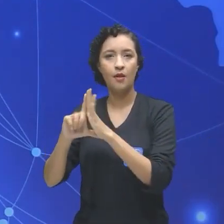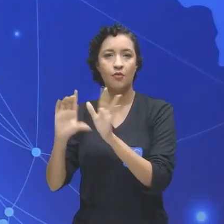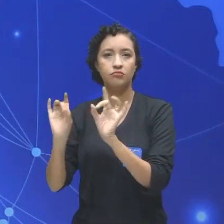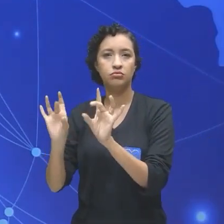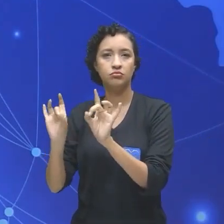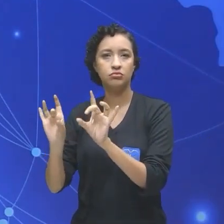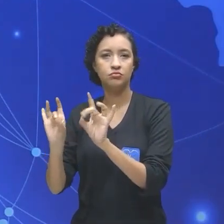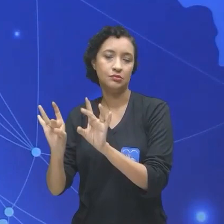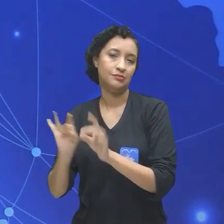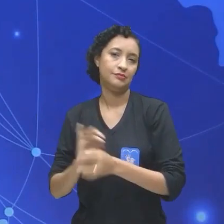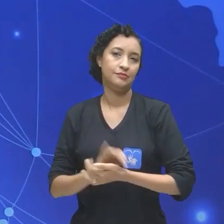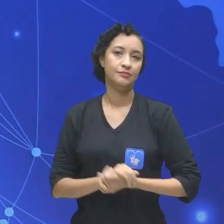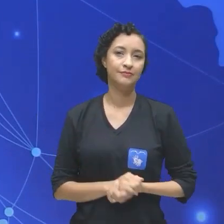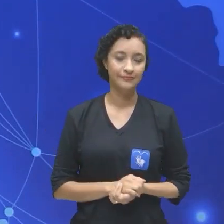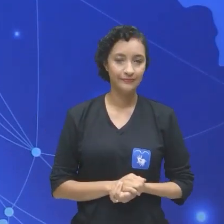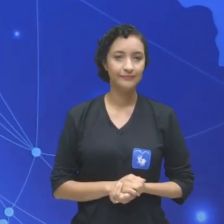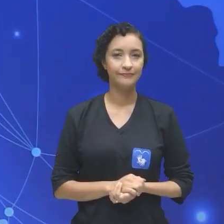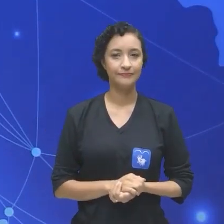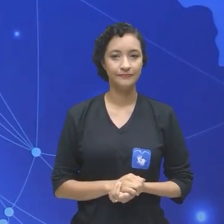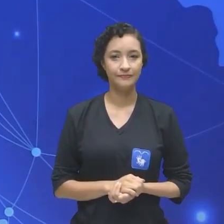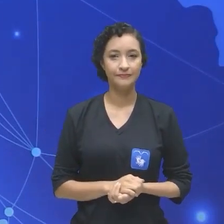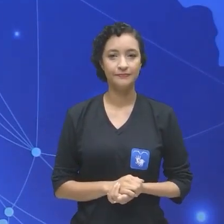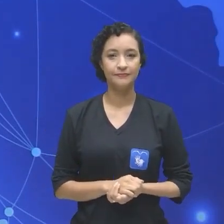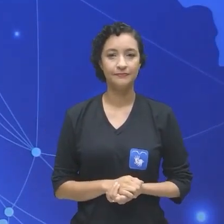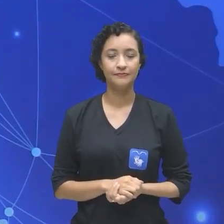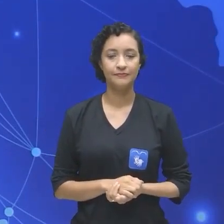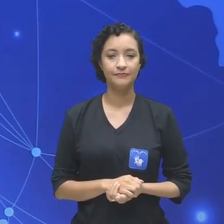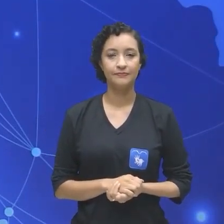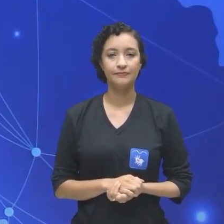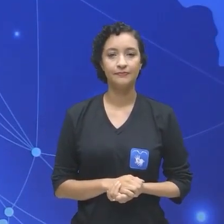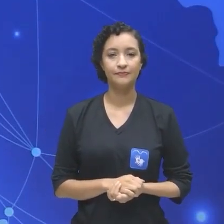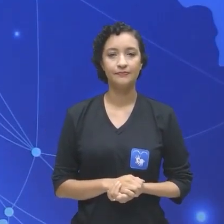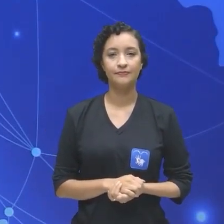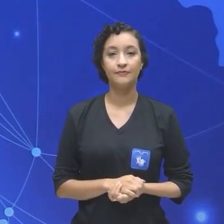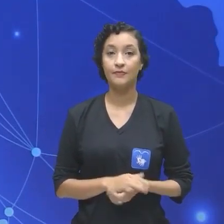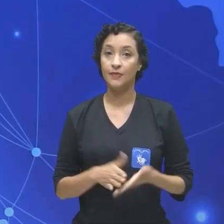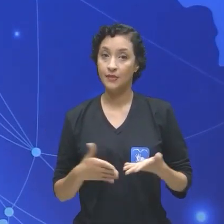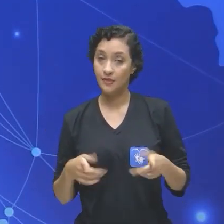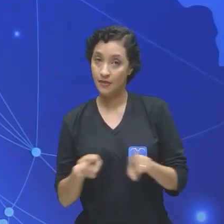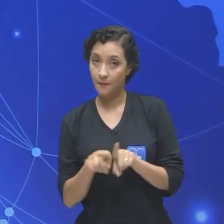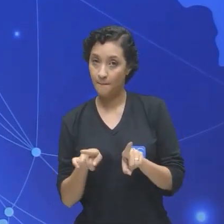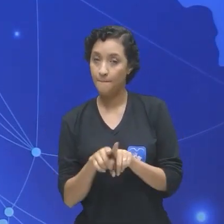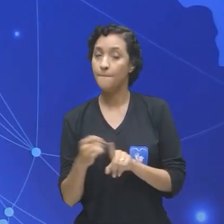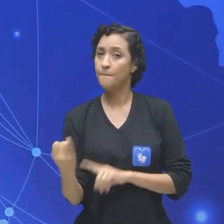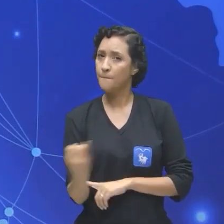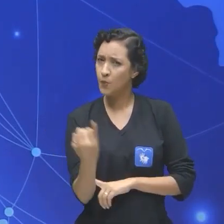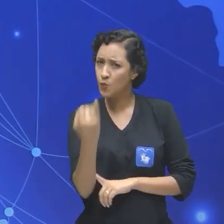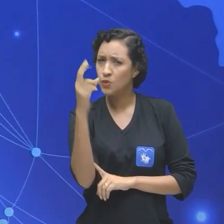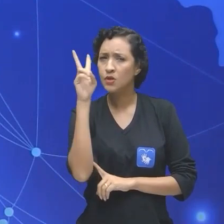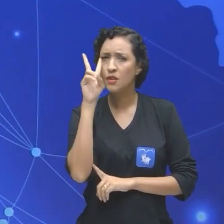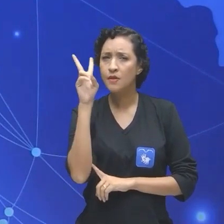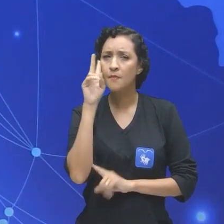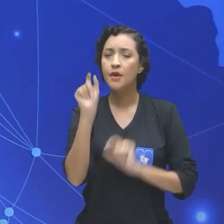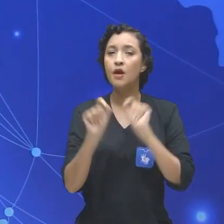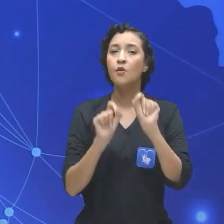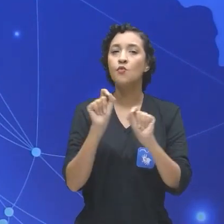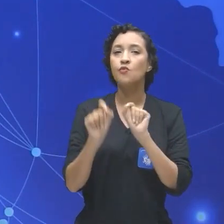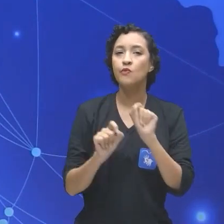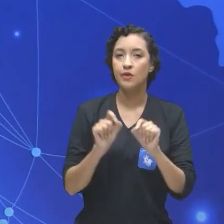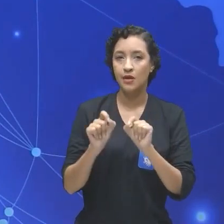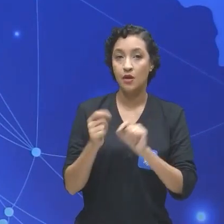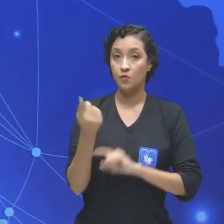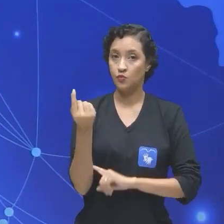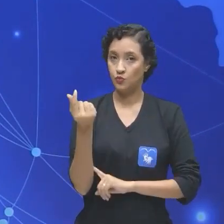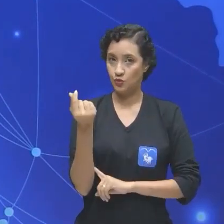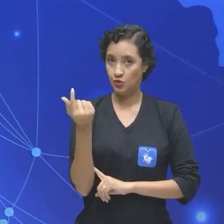para algum consumidor interessado em comprar esse bem para si. Também muito importante lembrar sobre o dinheiro,